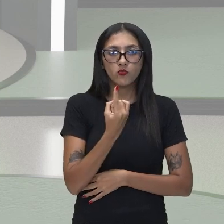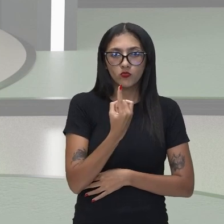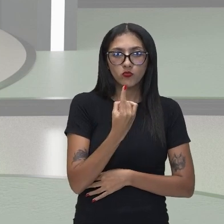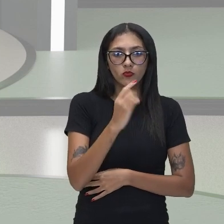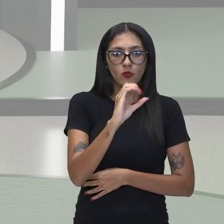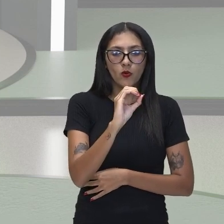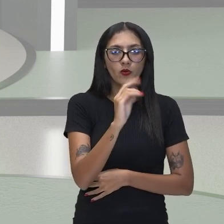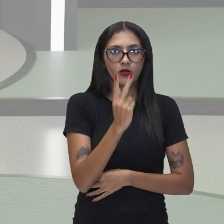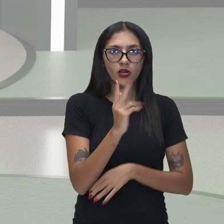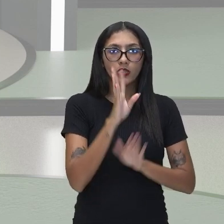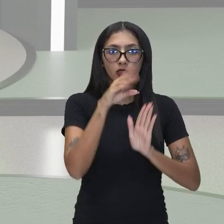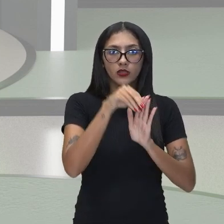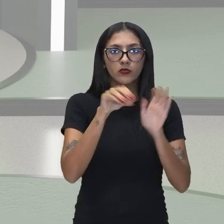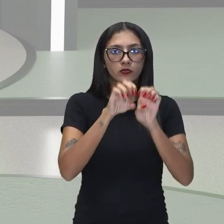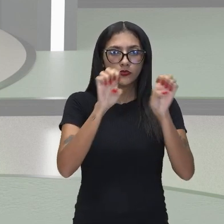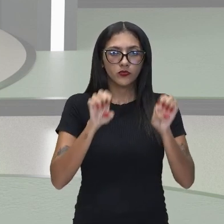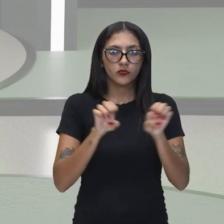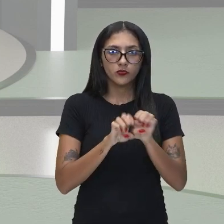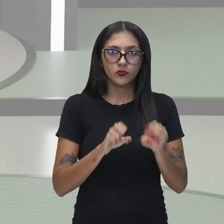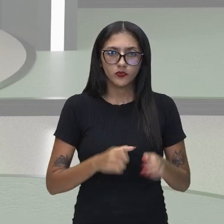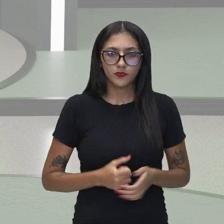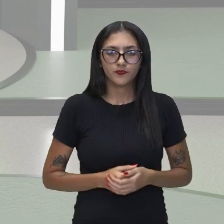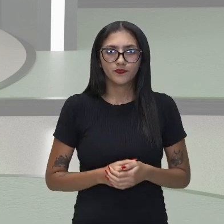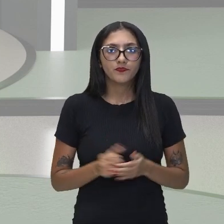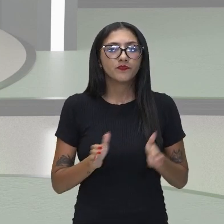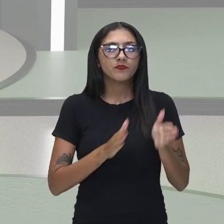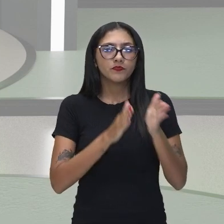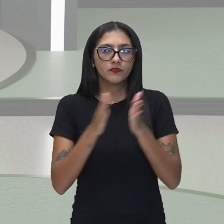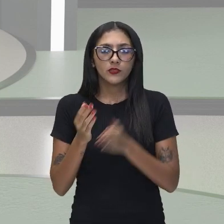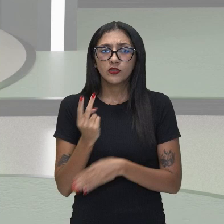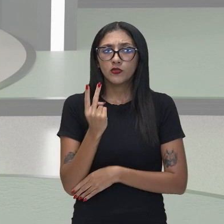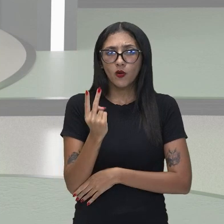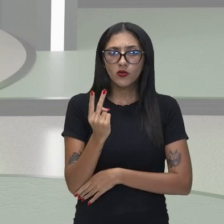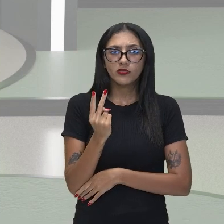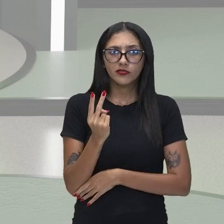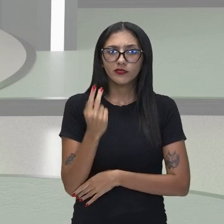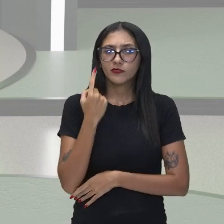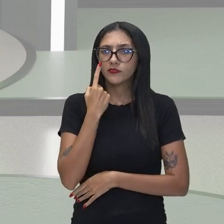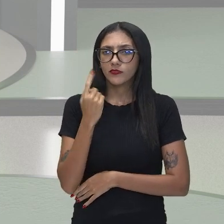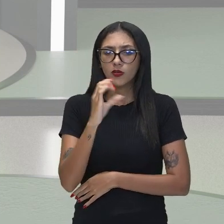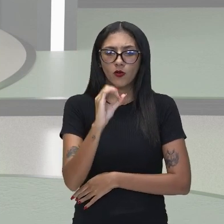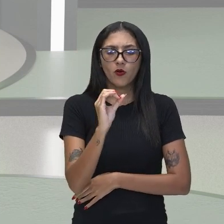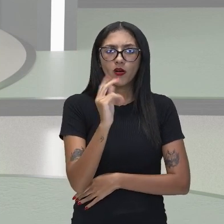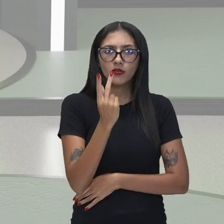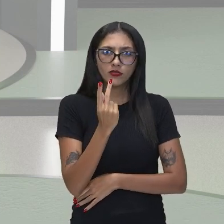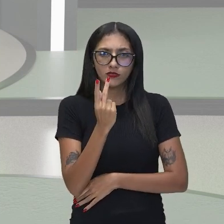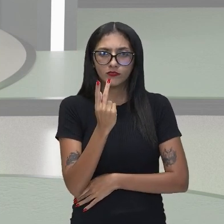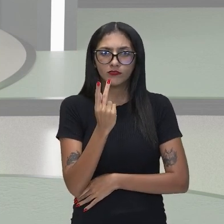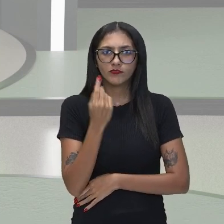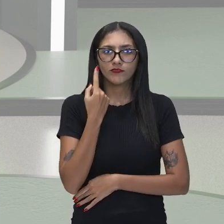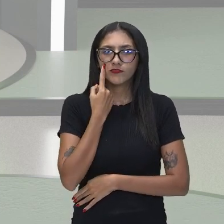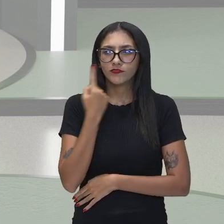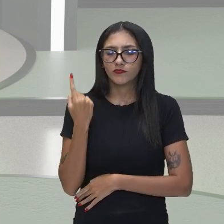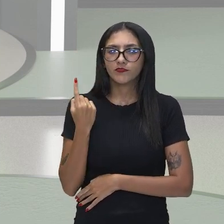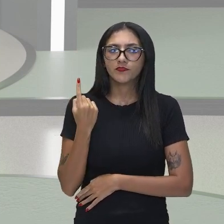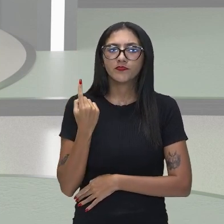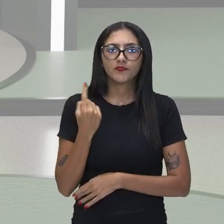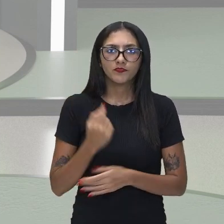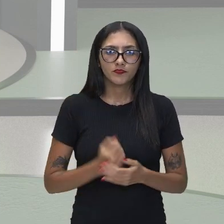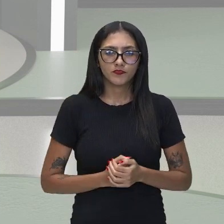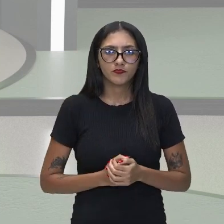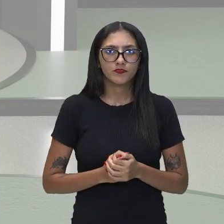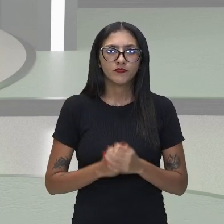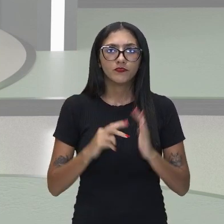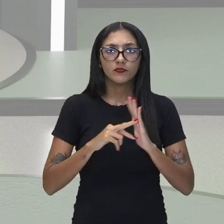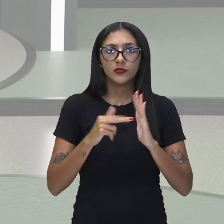cadeia. Quando tem duas hidroxilas na cadeia, observem que esse composto quer dizer que ele vai ser um